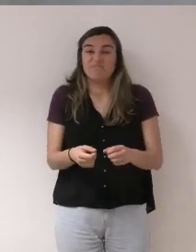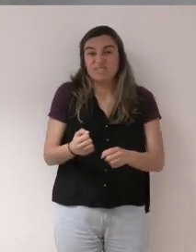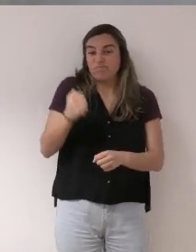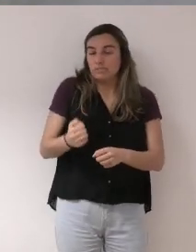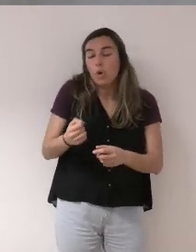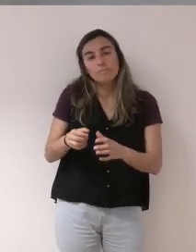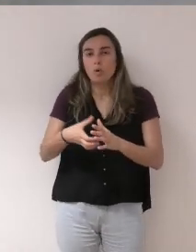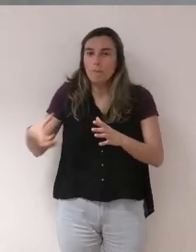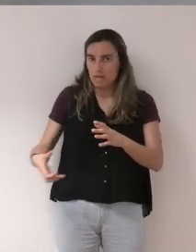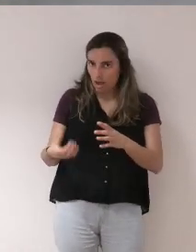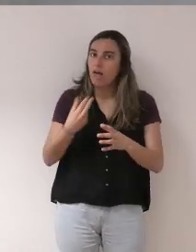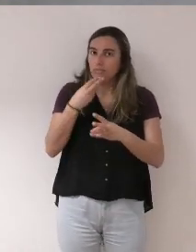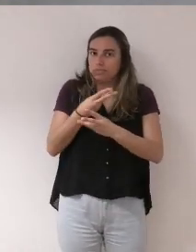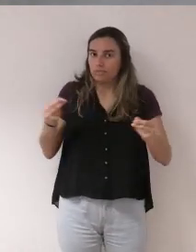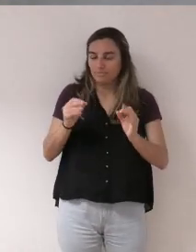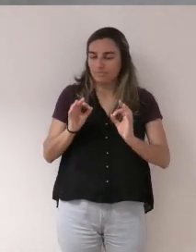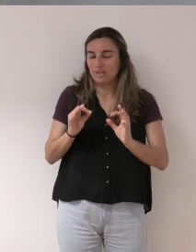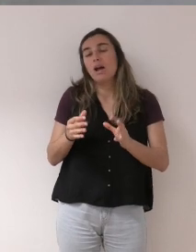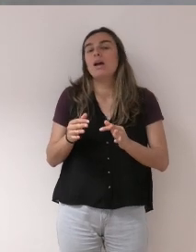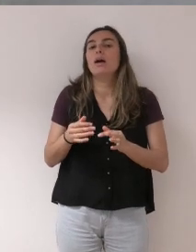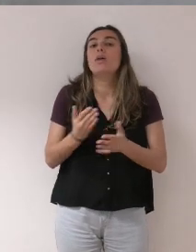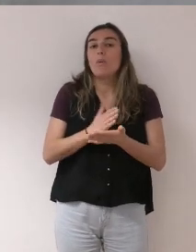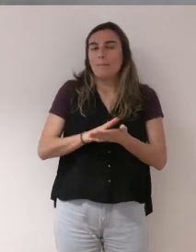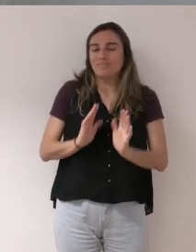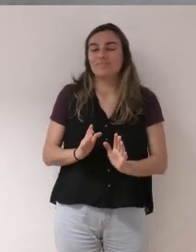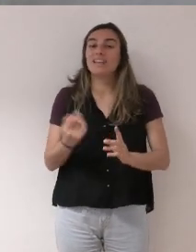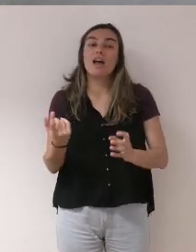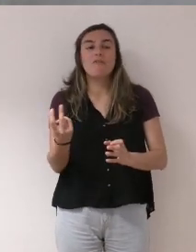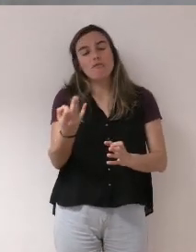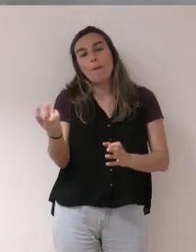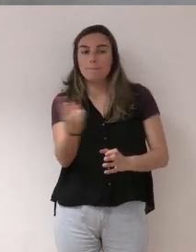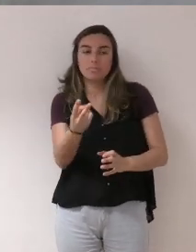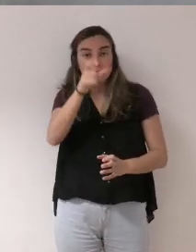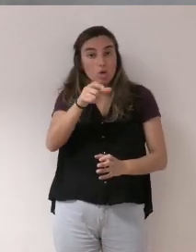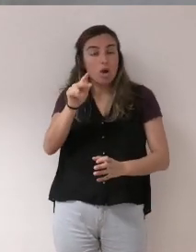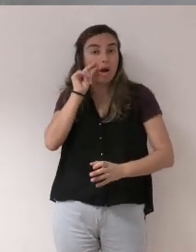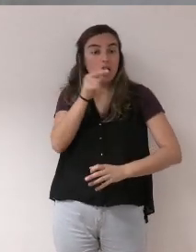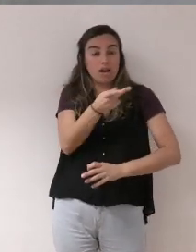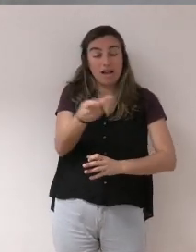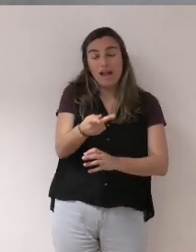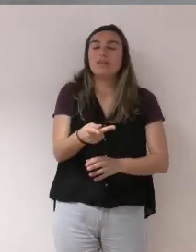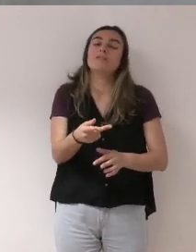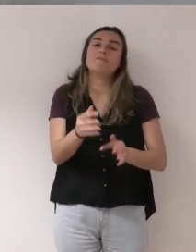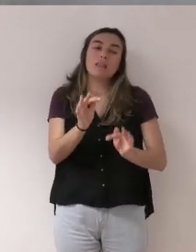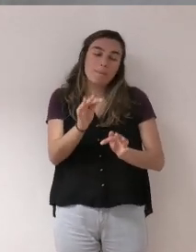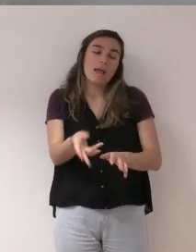aqui estes dois homens ilustres das nossas literaturas e das nossas